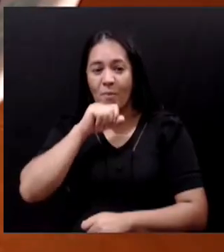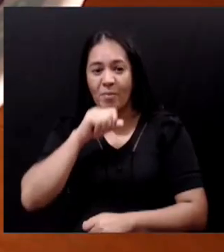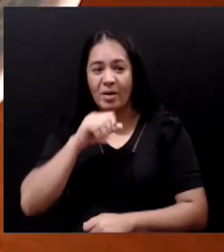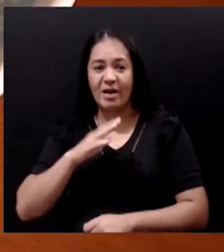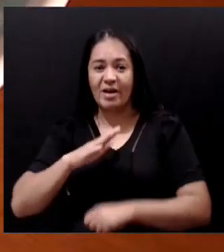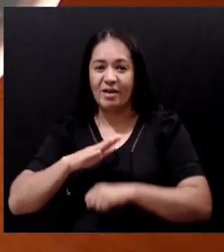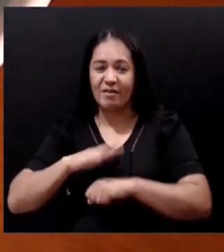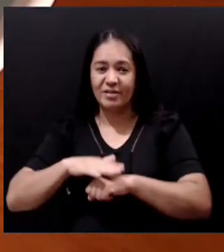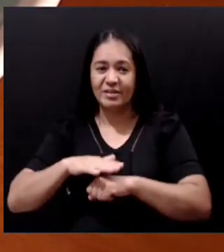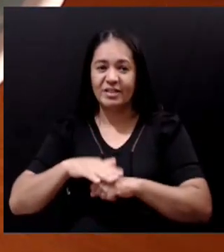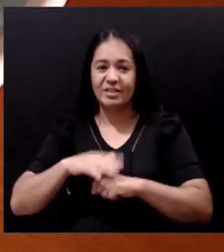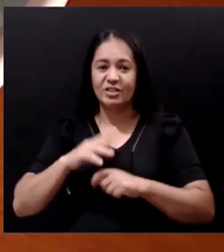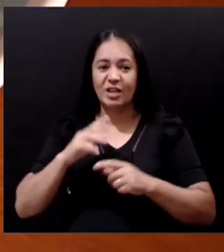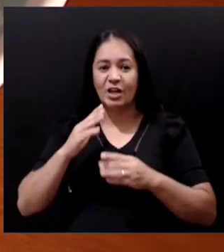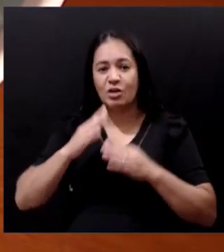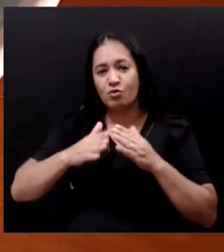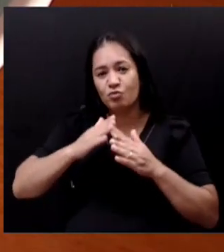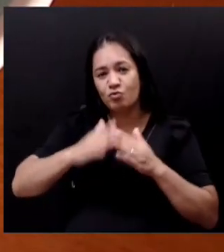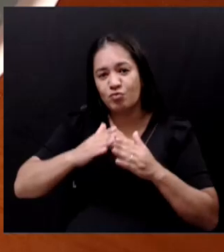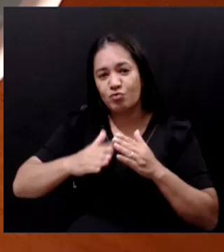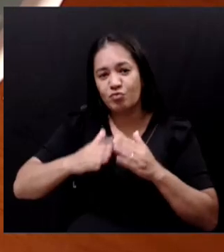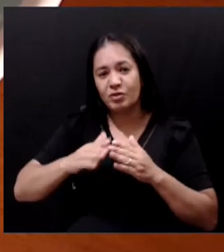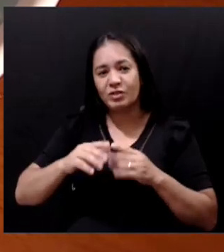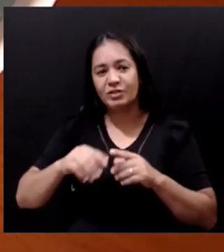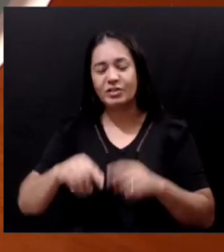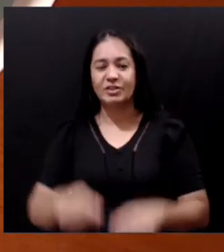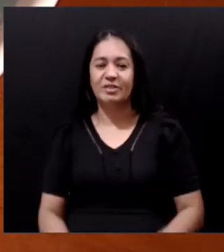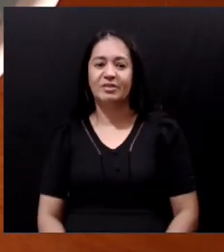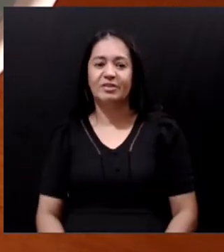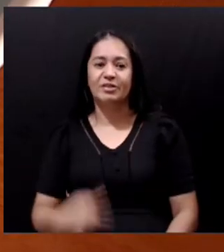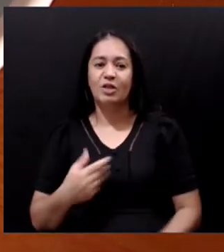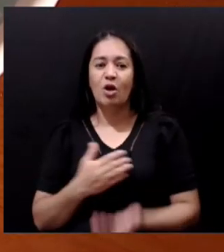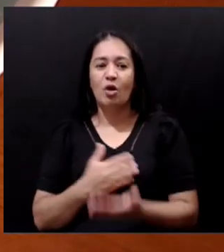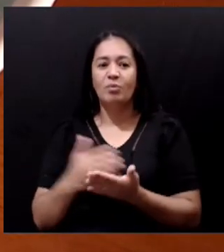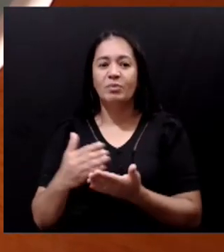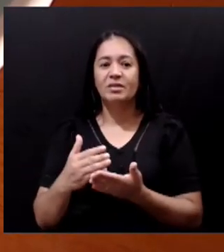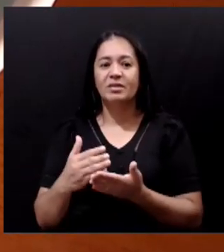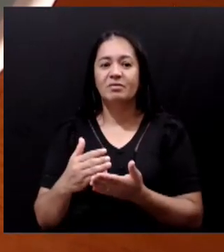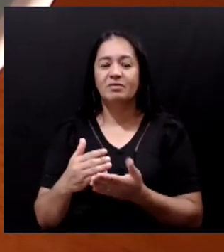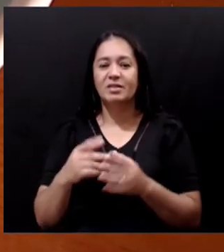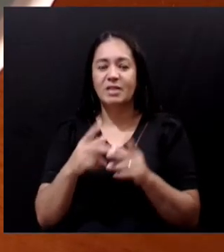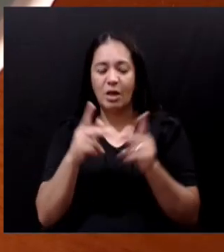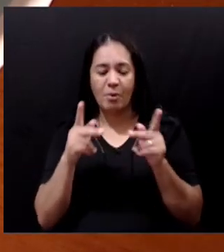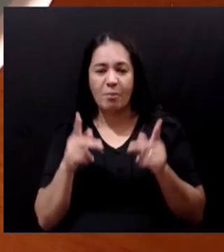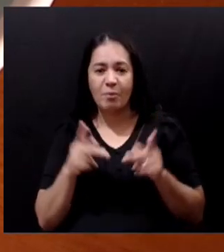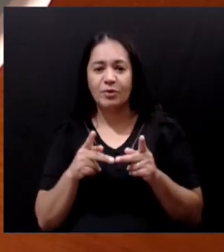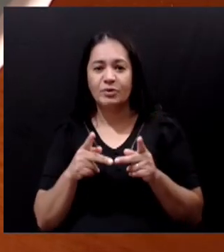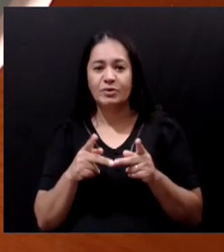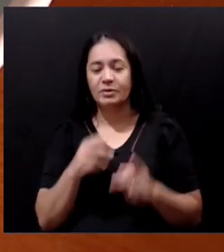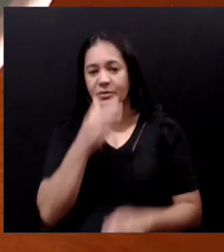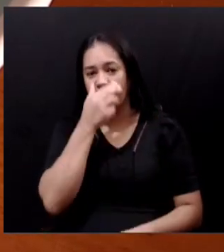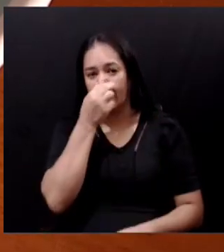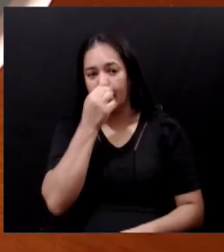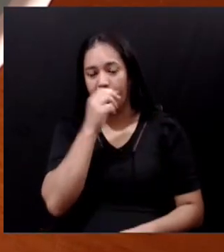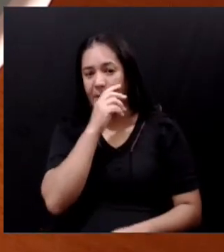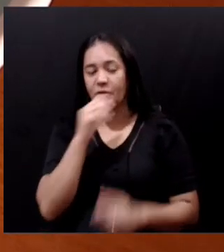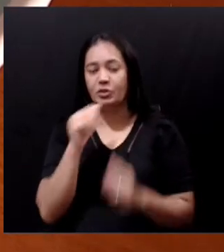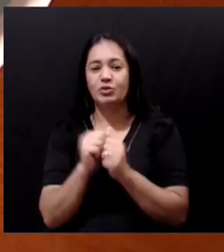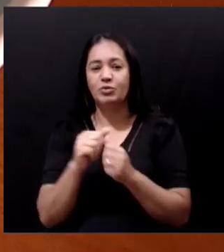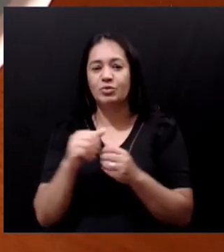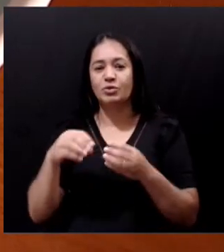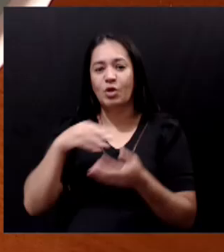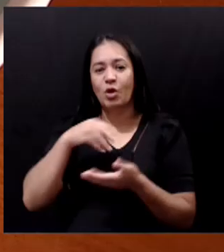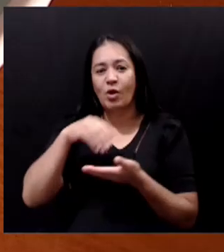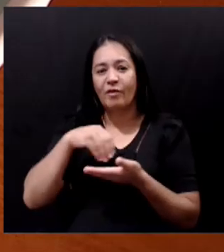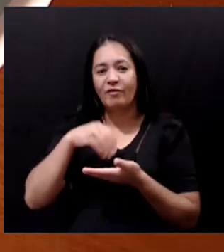na estufa. E aí a gente começou a fazer porções, né? Uma torradinha, com uma farofinha, um pãozinho, né? Só